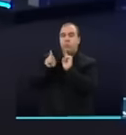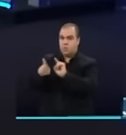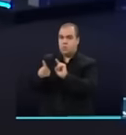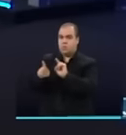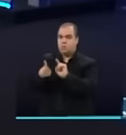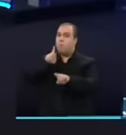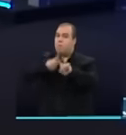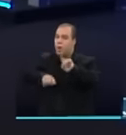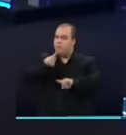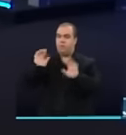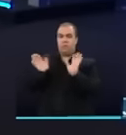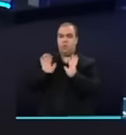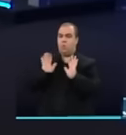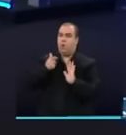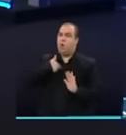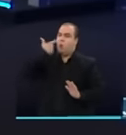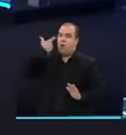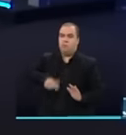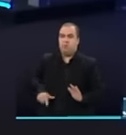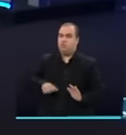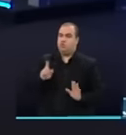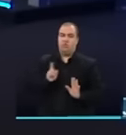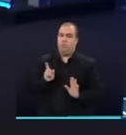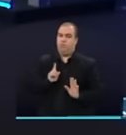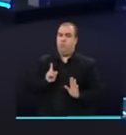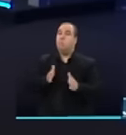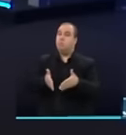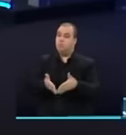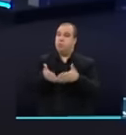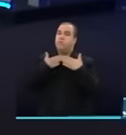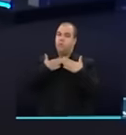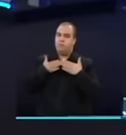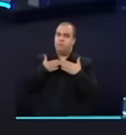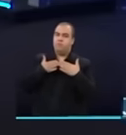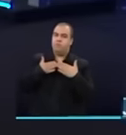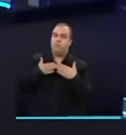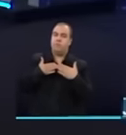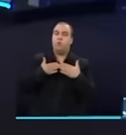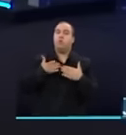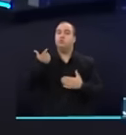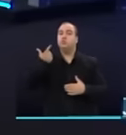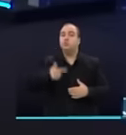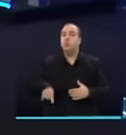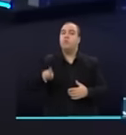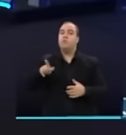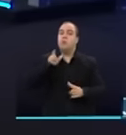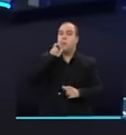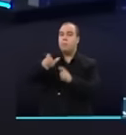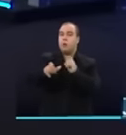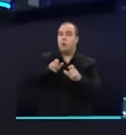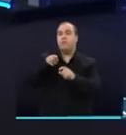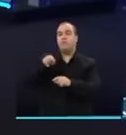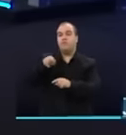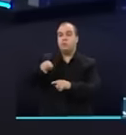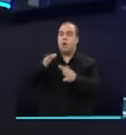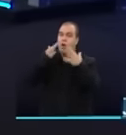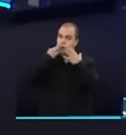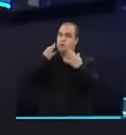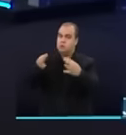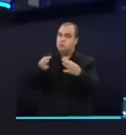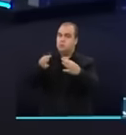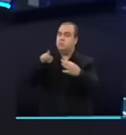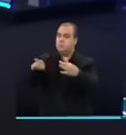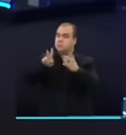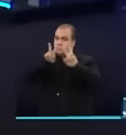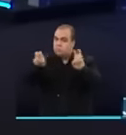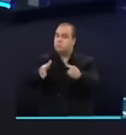um pipoqueiro vai ter um braço de ensino? Exato, tipo o Drax, que são CNPJ. Mais de uma vez que o senhor está sendo advertido em relação a isso.